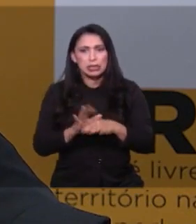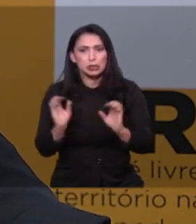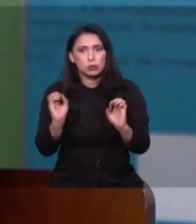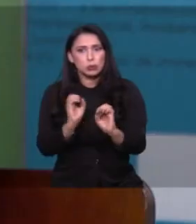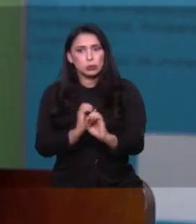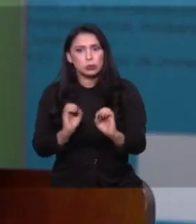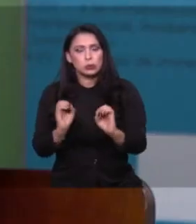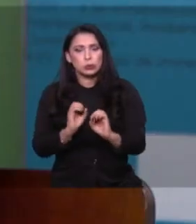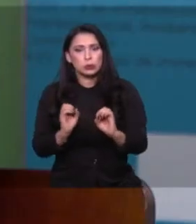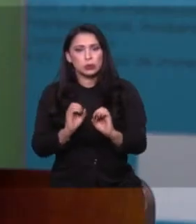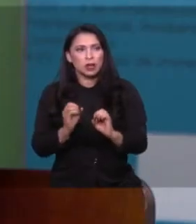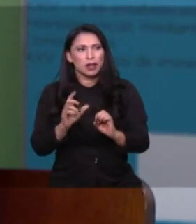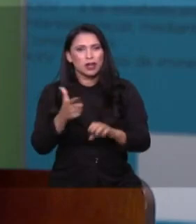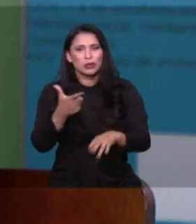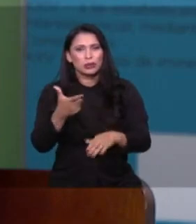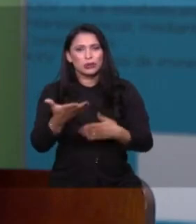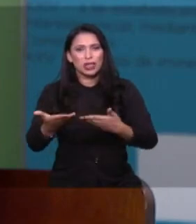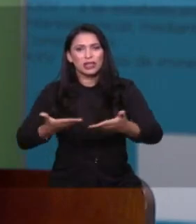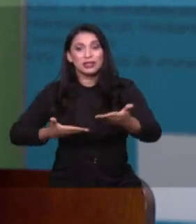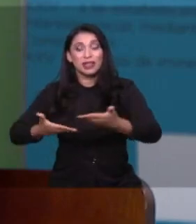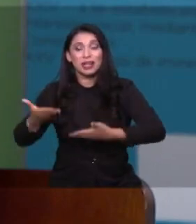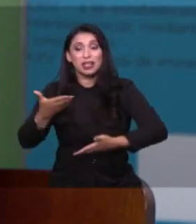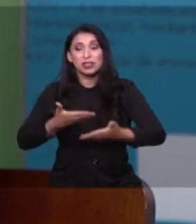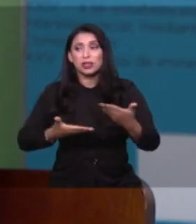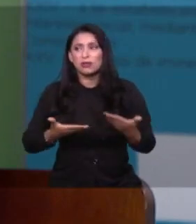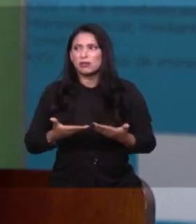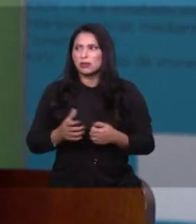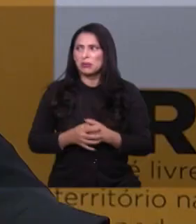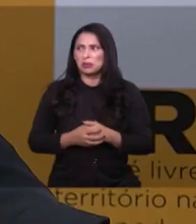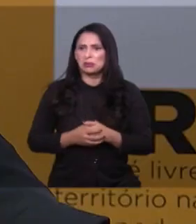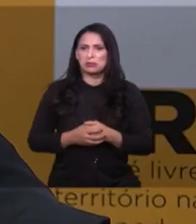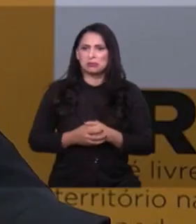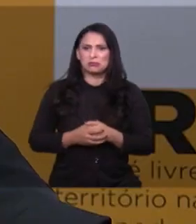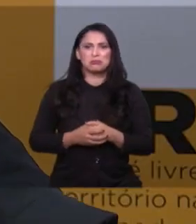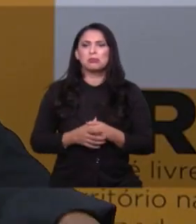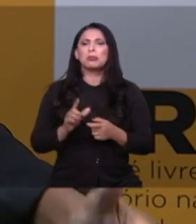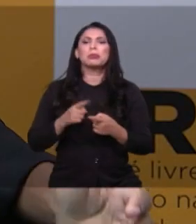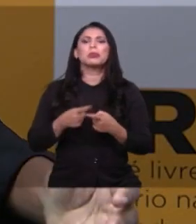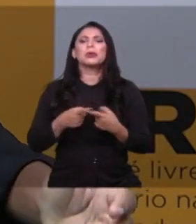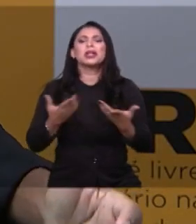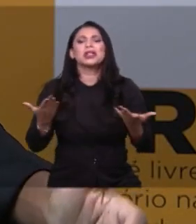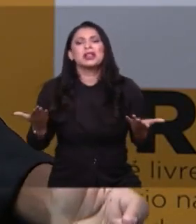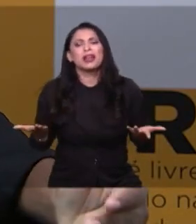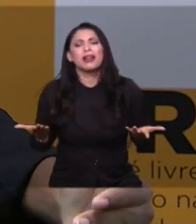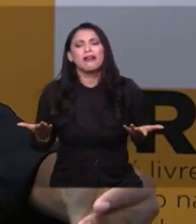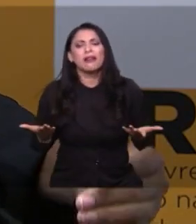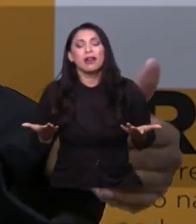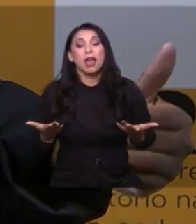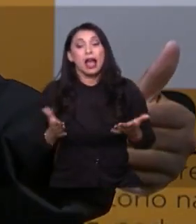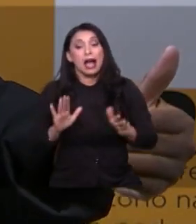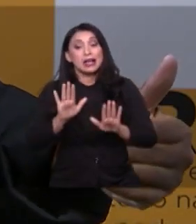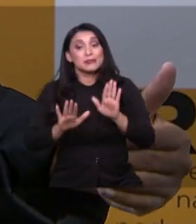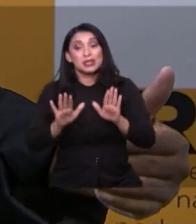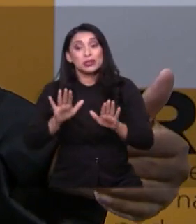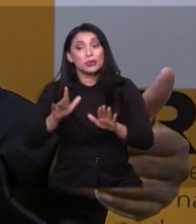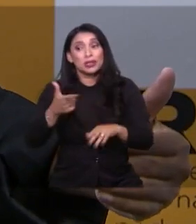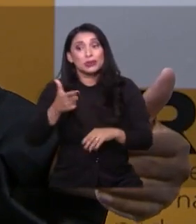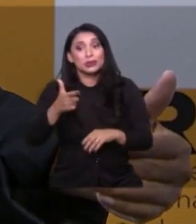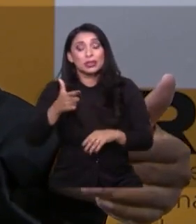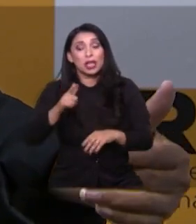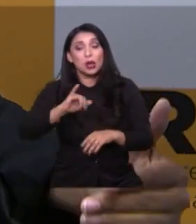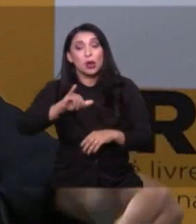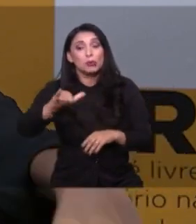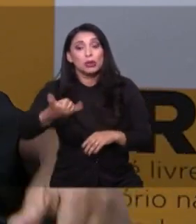não está interagindo, às vezes você pode dizer essa pessoa, porque está assim. Muitas vezes essa pessoa não tem a oportunidade